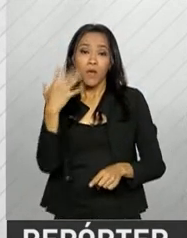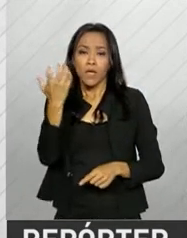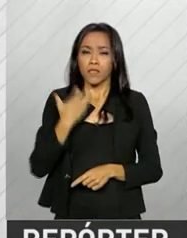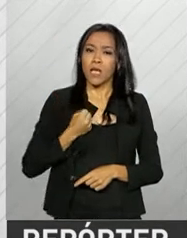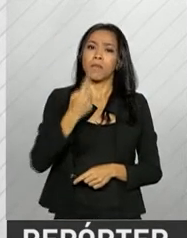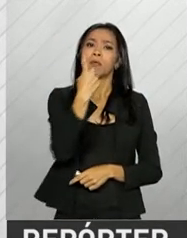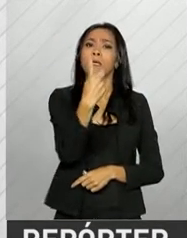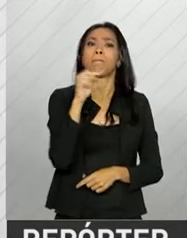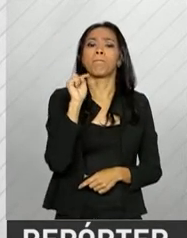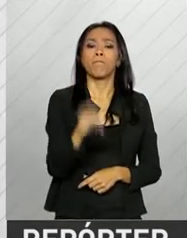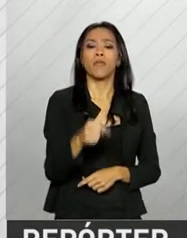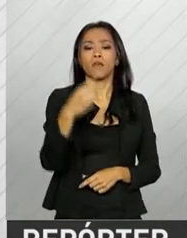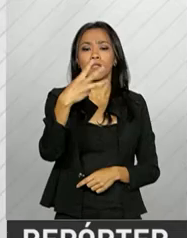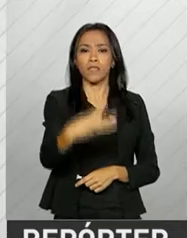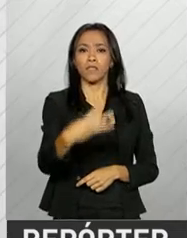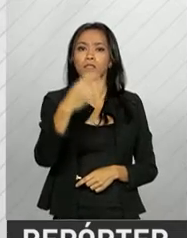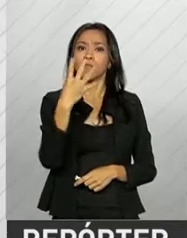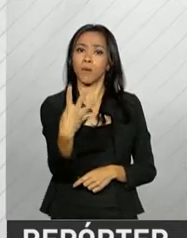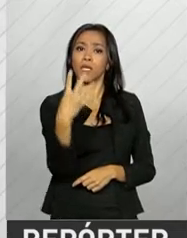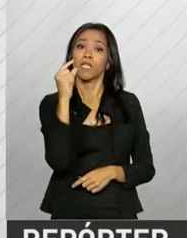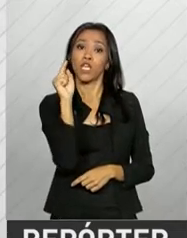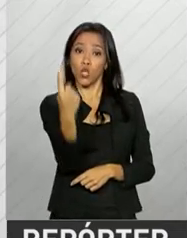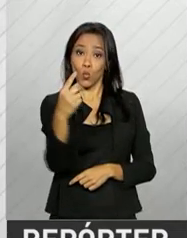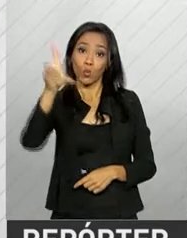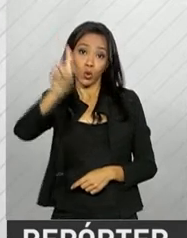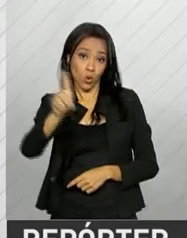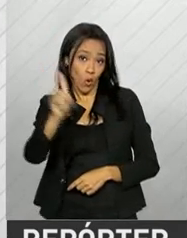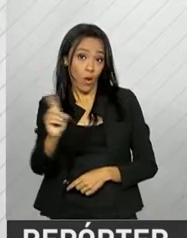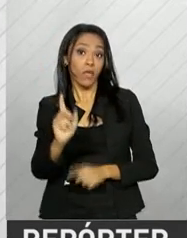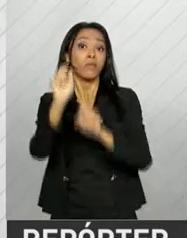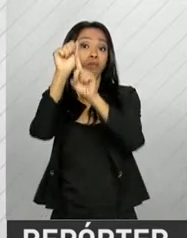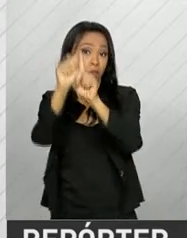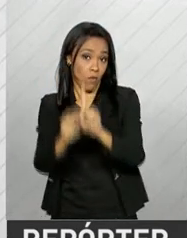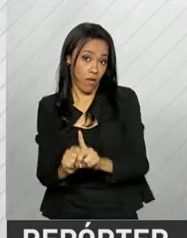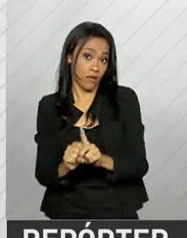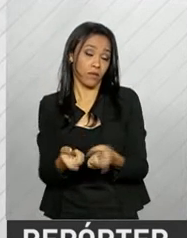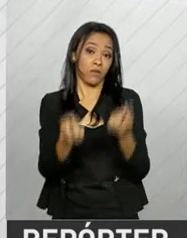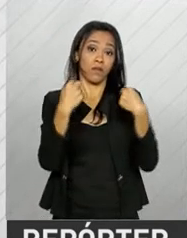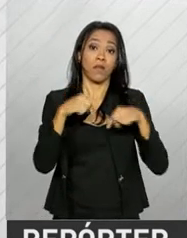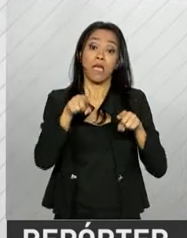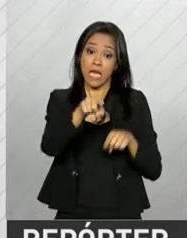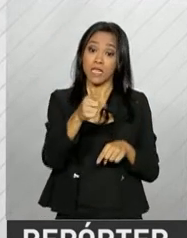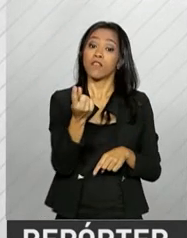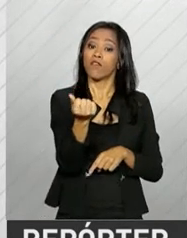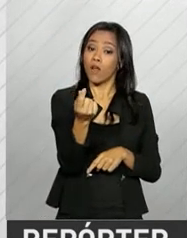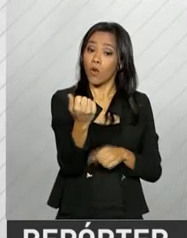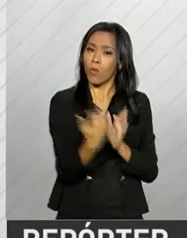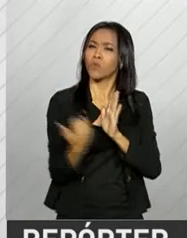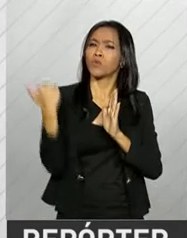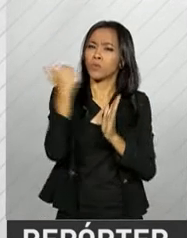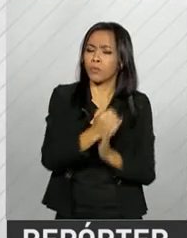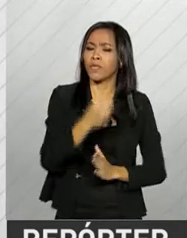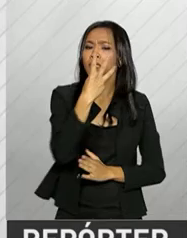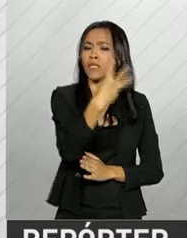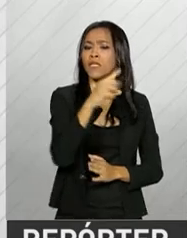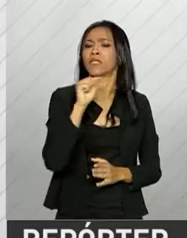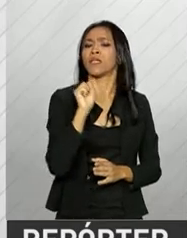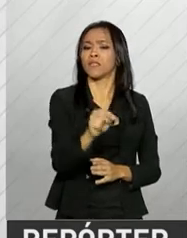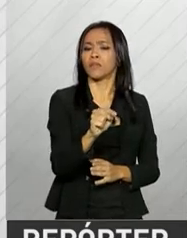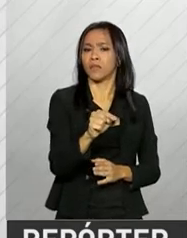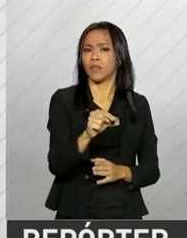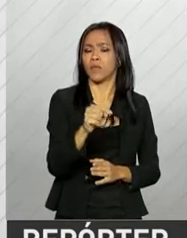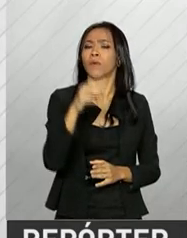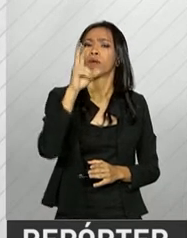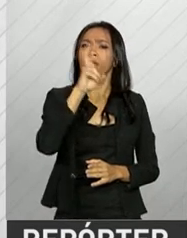recebeu 1.341 dólares por mês no ano passado. Mas os valores podem chegar a 3.501